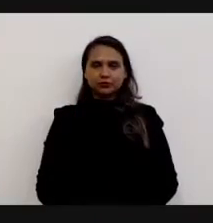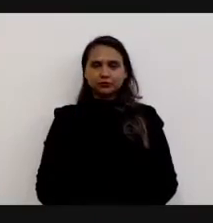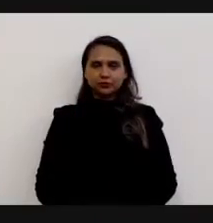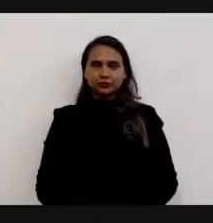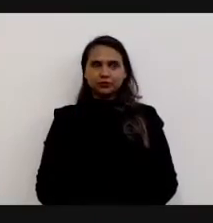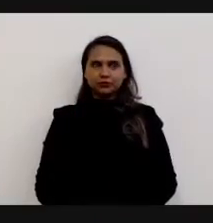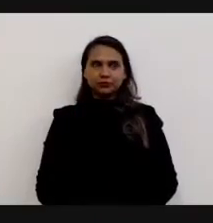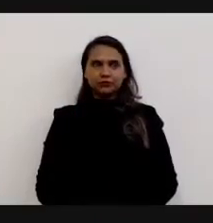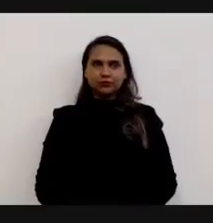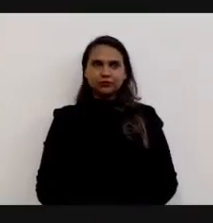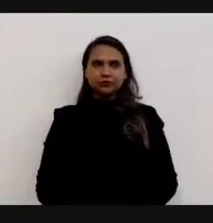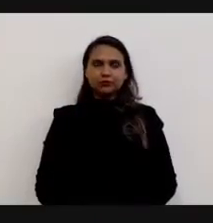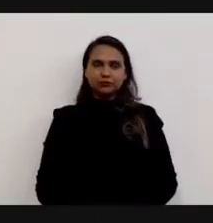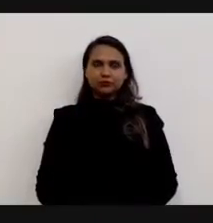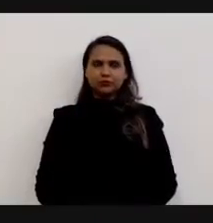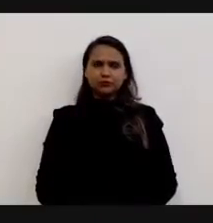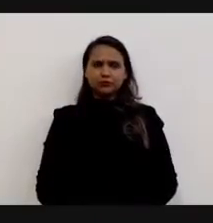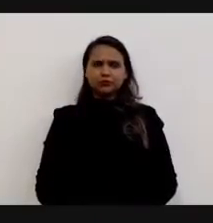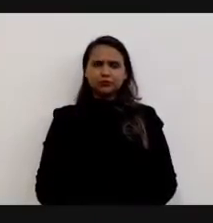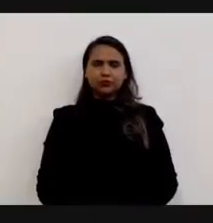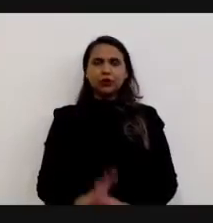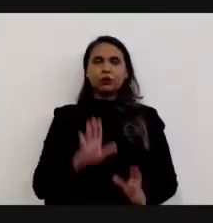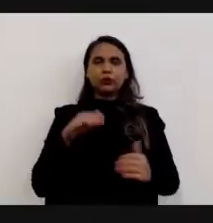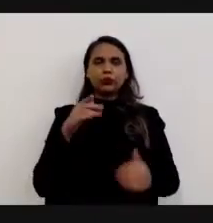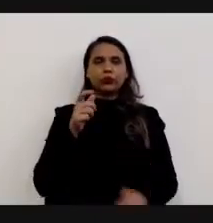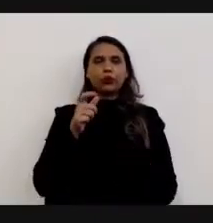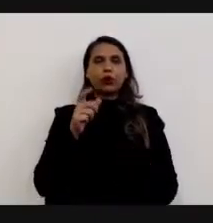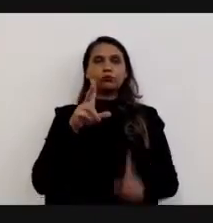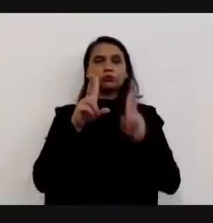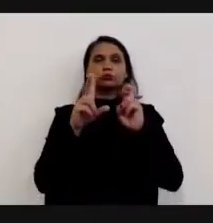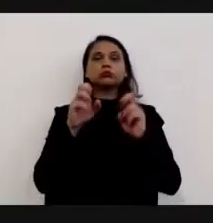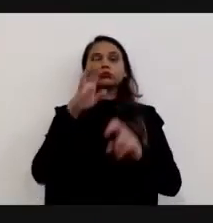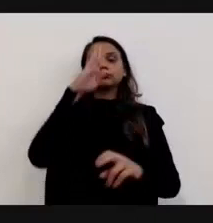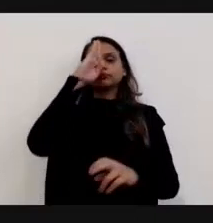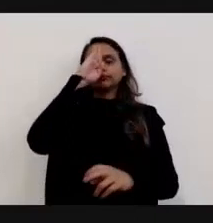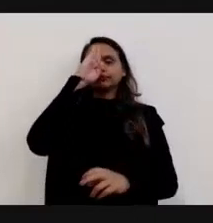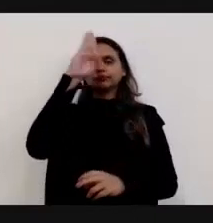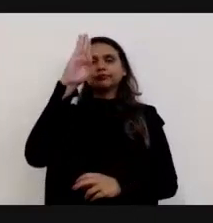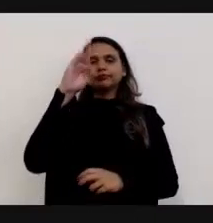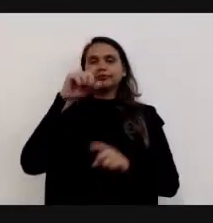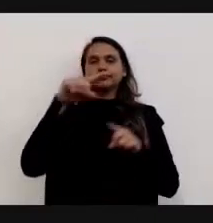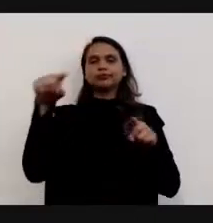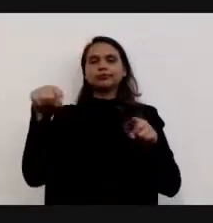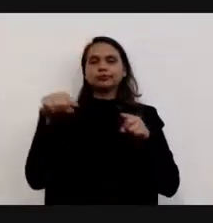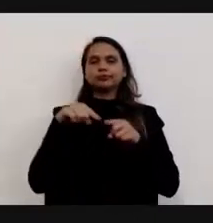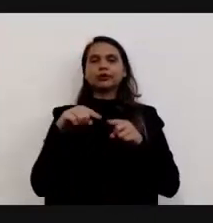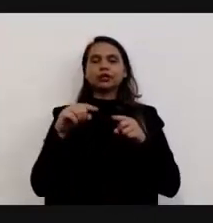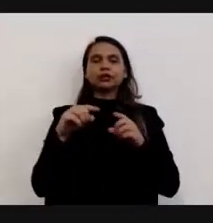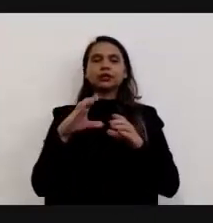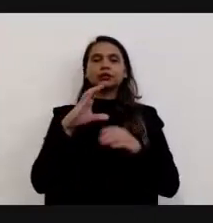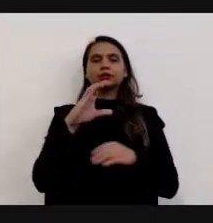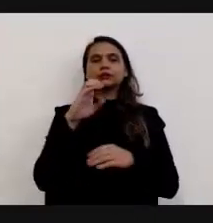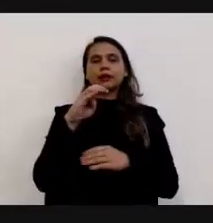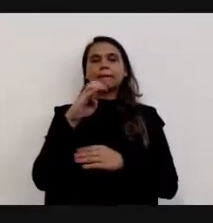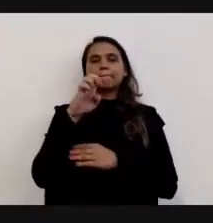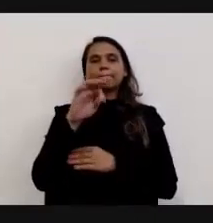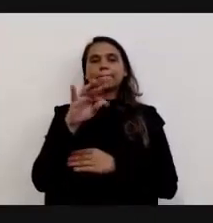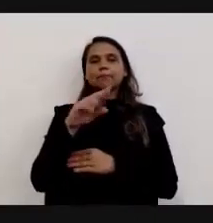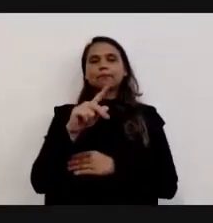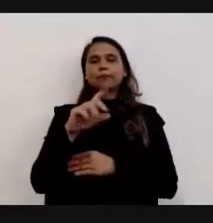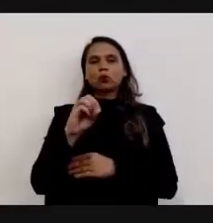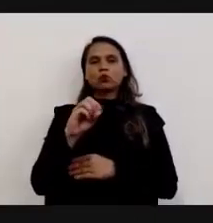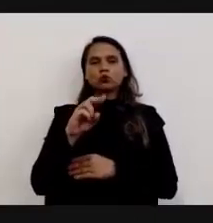Bom, e qual o interesse, qual o nosso tema principal, que é o uso da sala de situação nas CEPOVs?